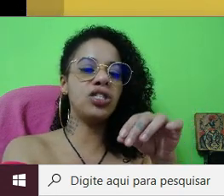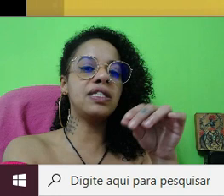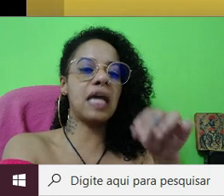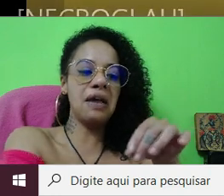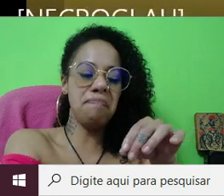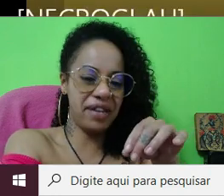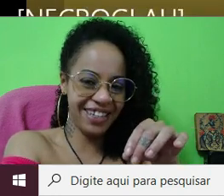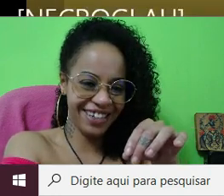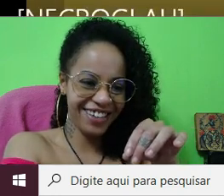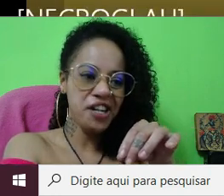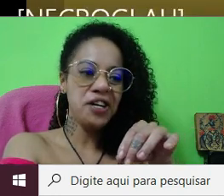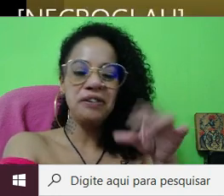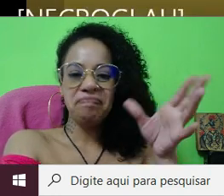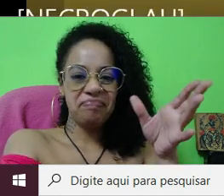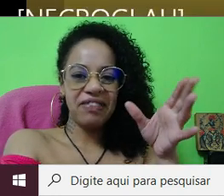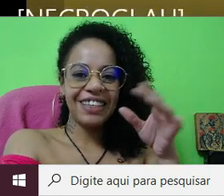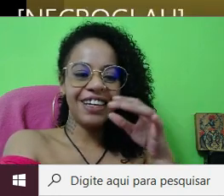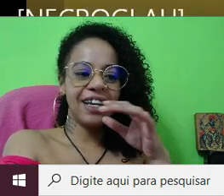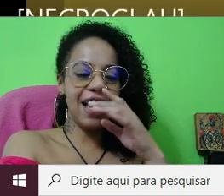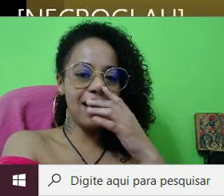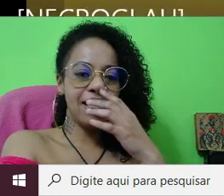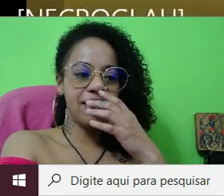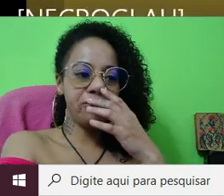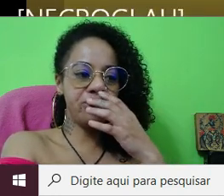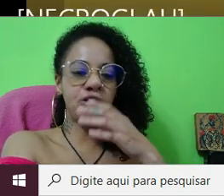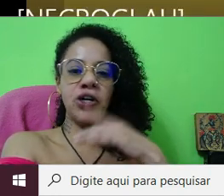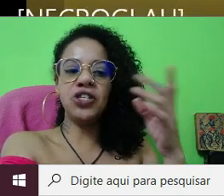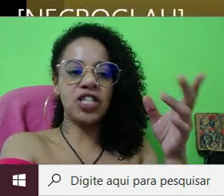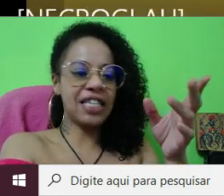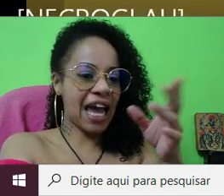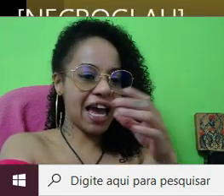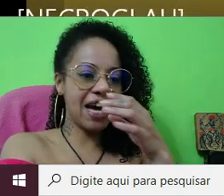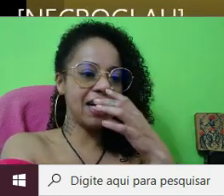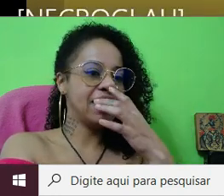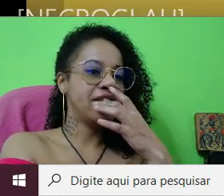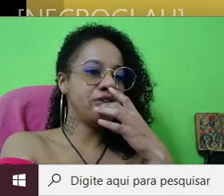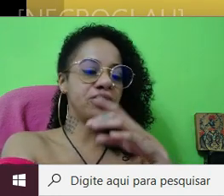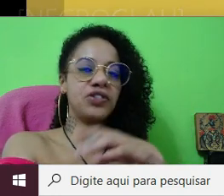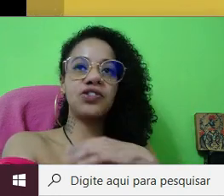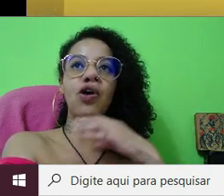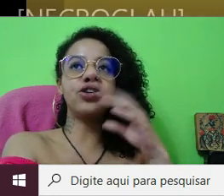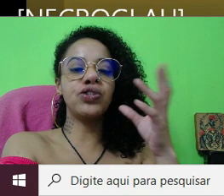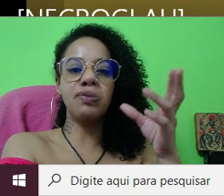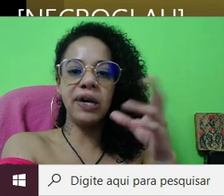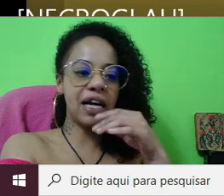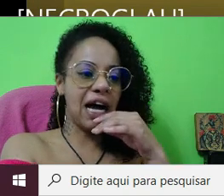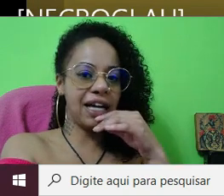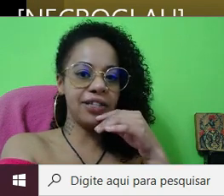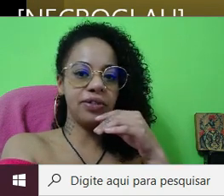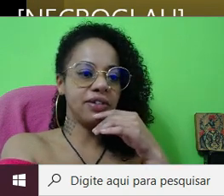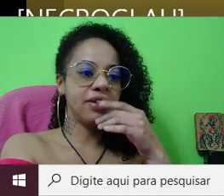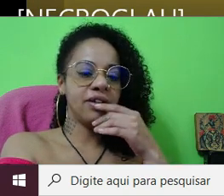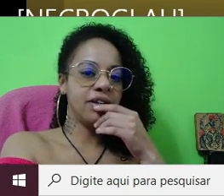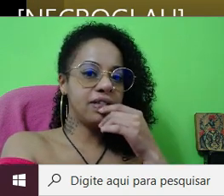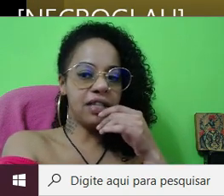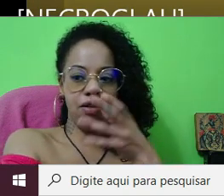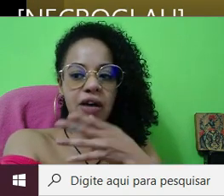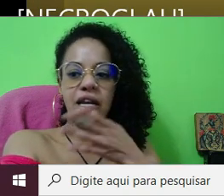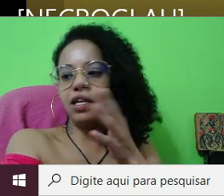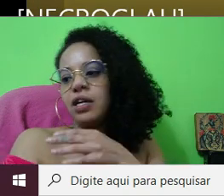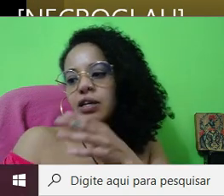desde sempre né os donos de terra os donos do Mercado